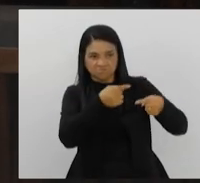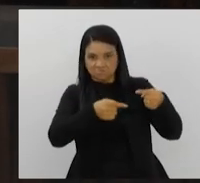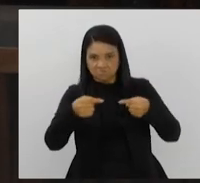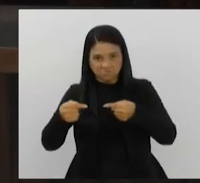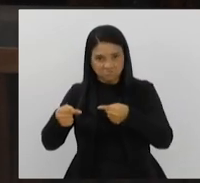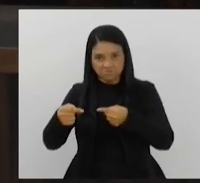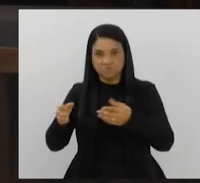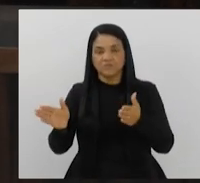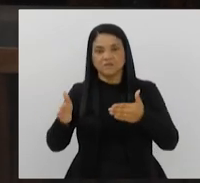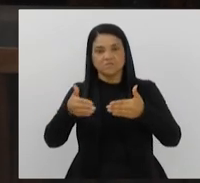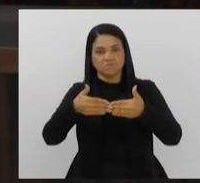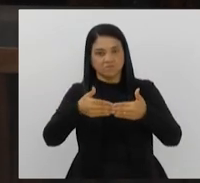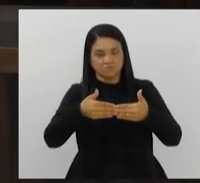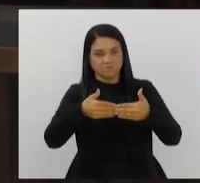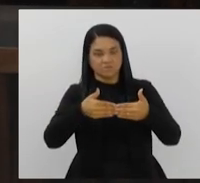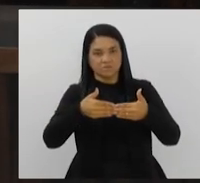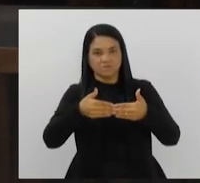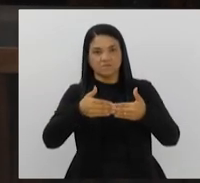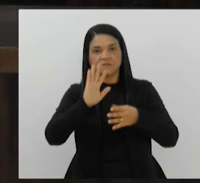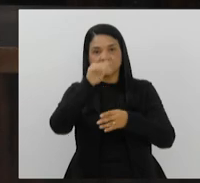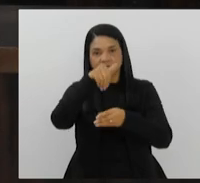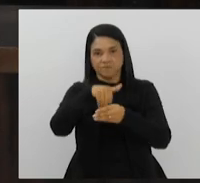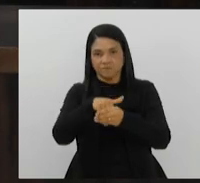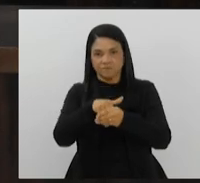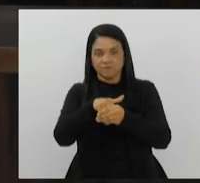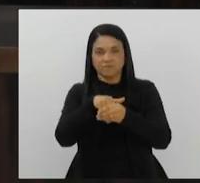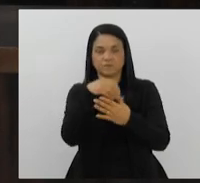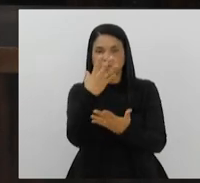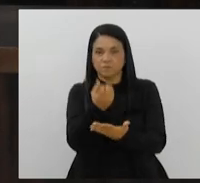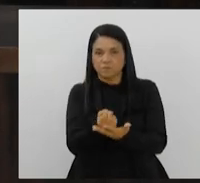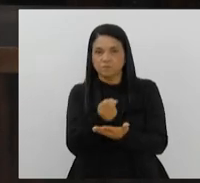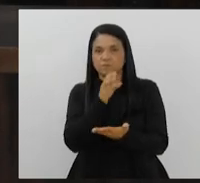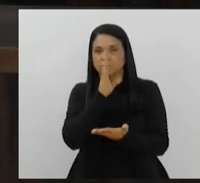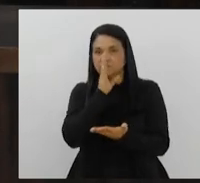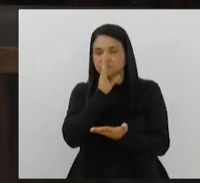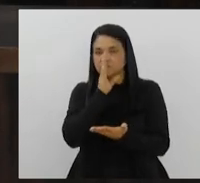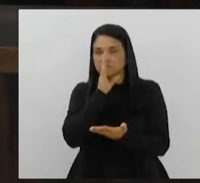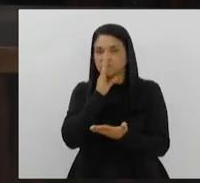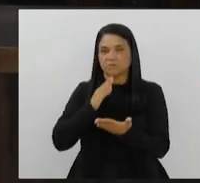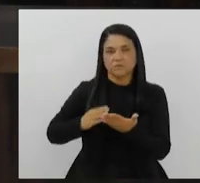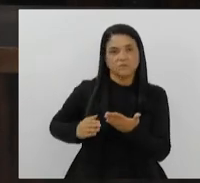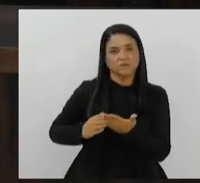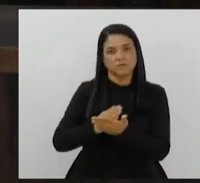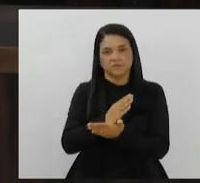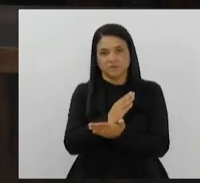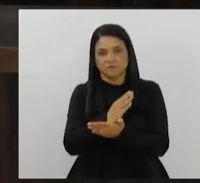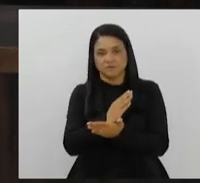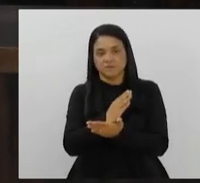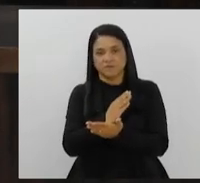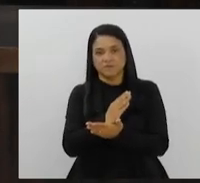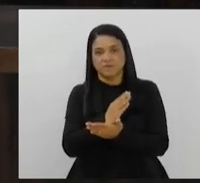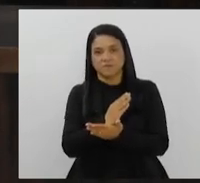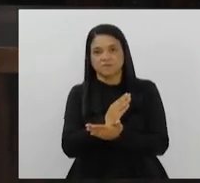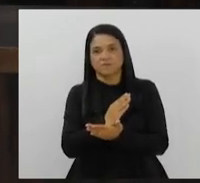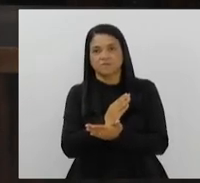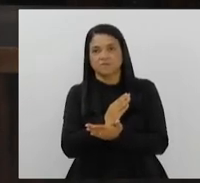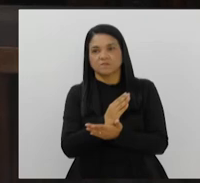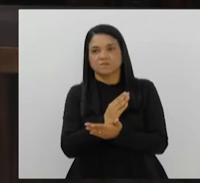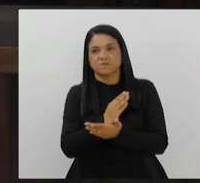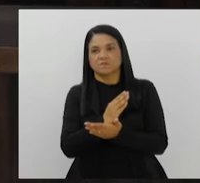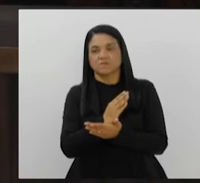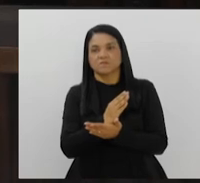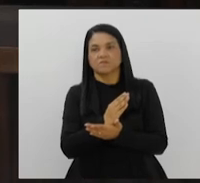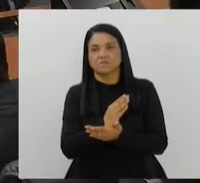discutir, encerrada a discussão. Em votação, os que aprovam, permanecem como estão, aprovado. Para declaração de